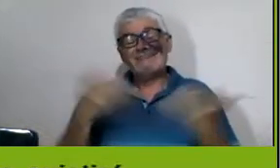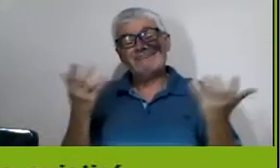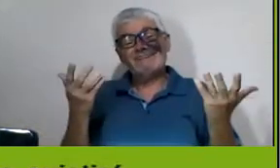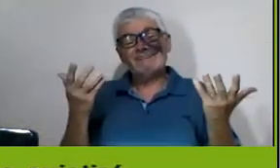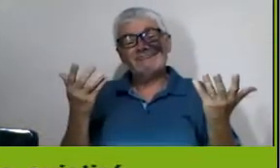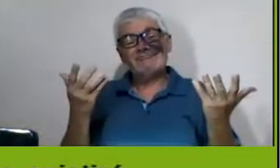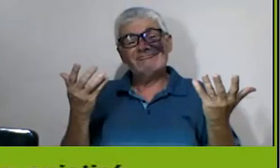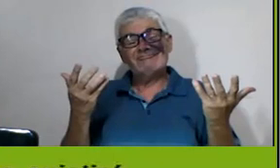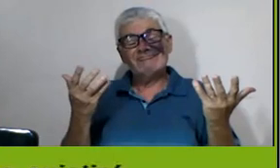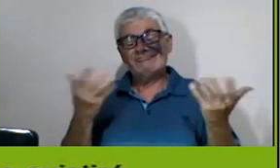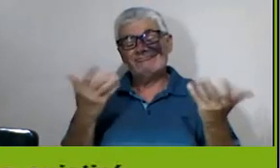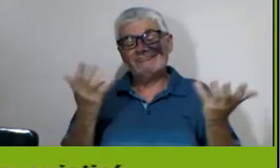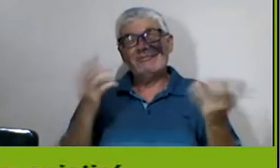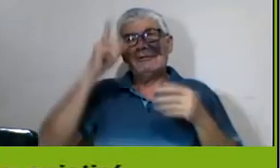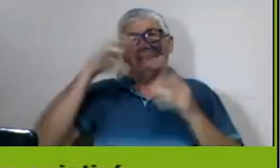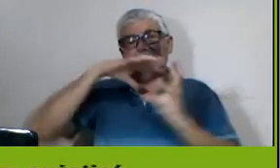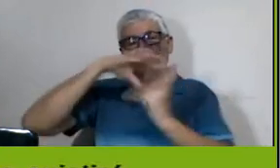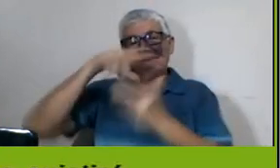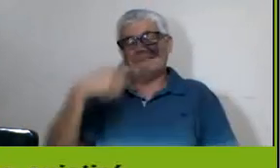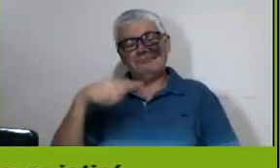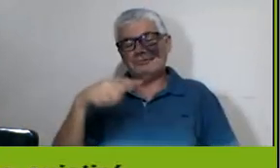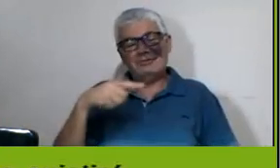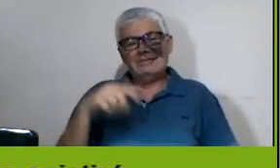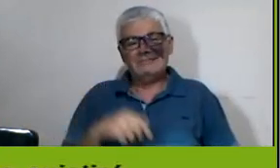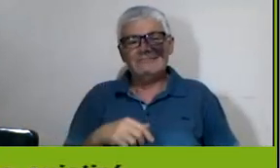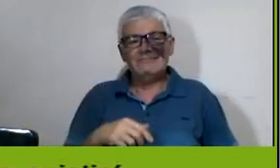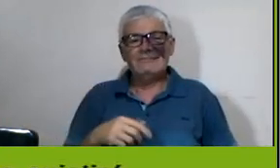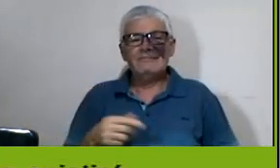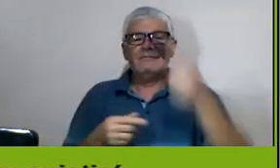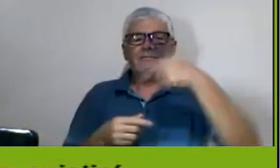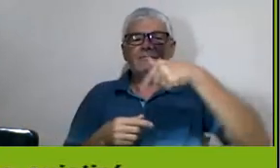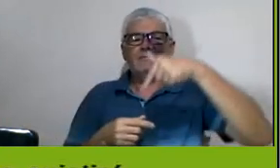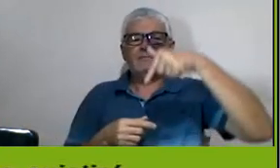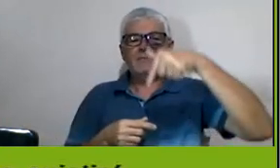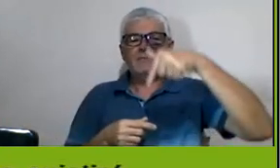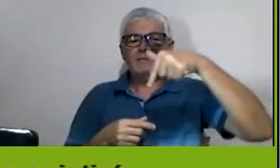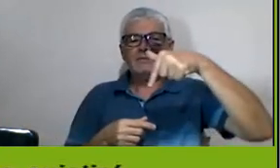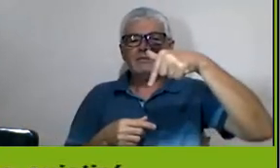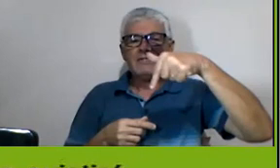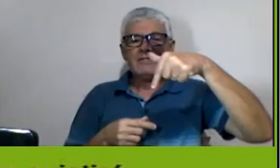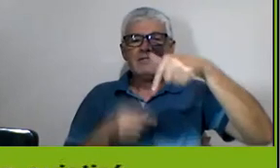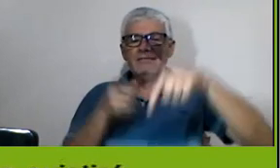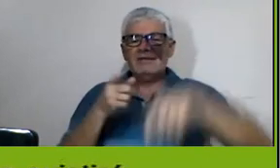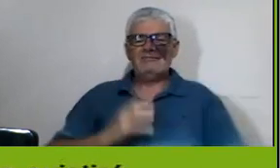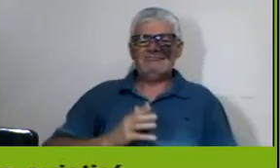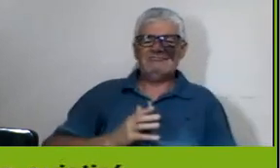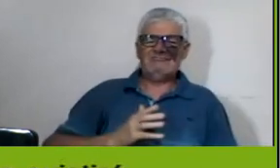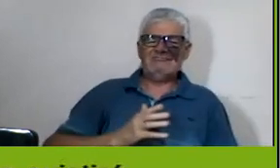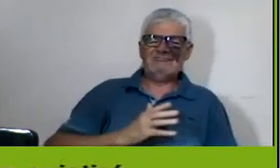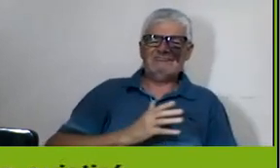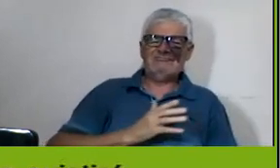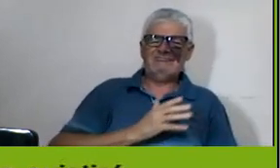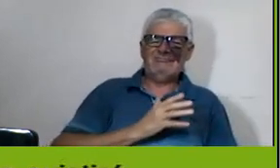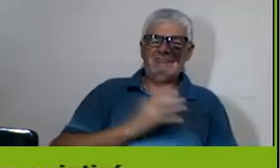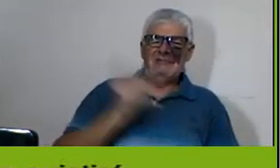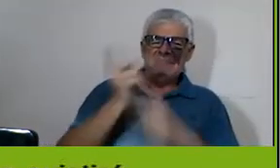lá, né? Então, eles desanimaram e preferiram não construir o templo. Então, a reconstrução do